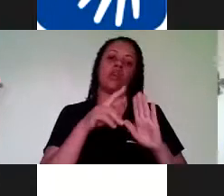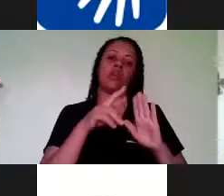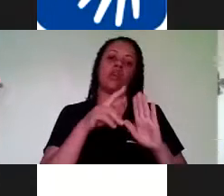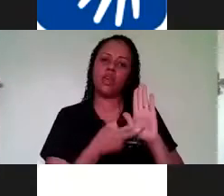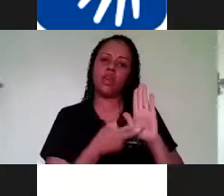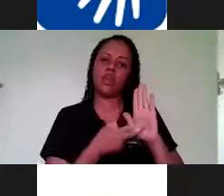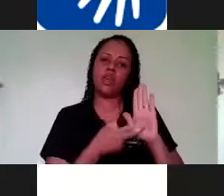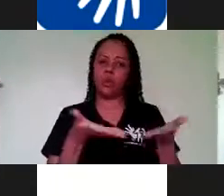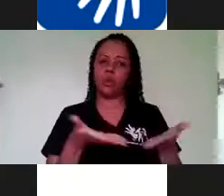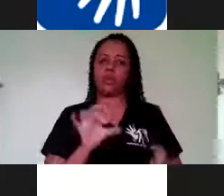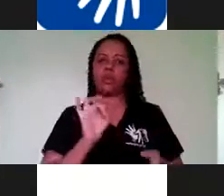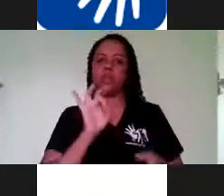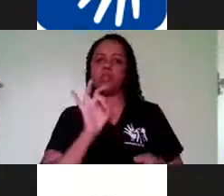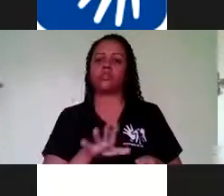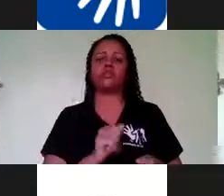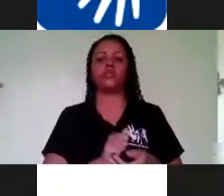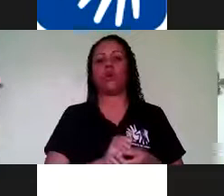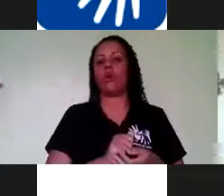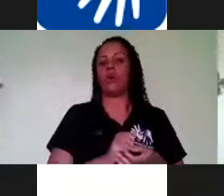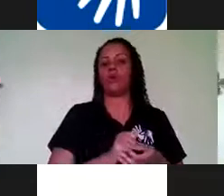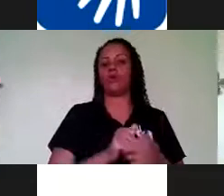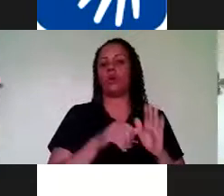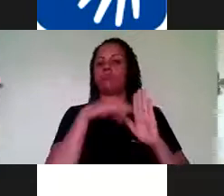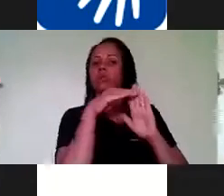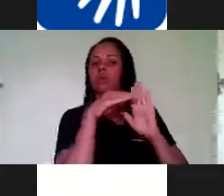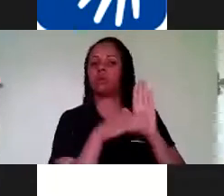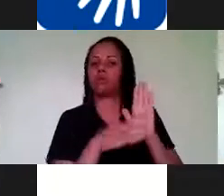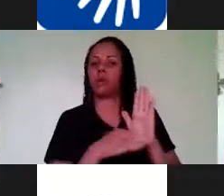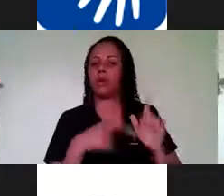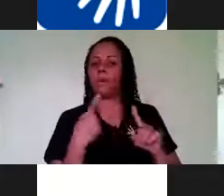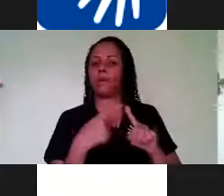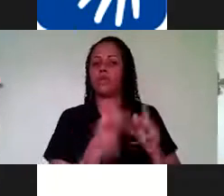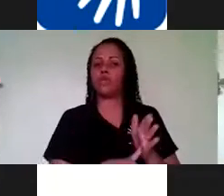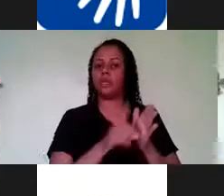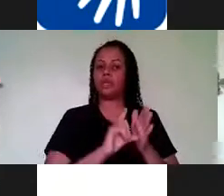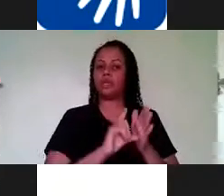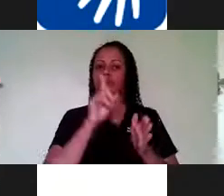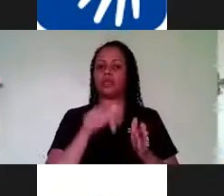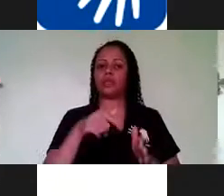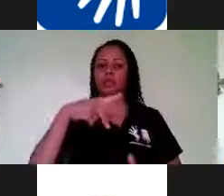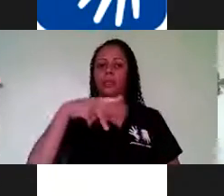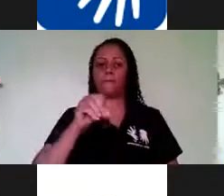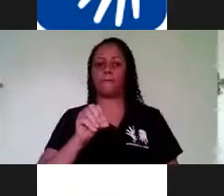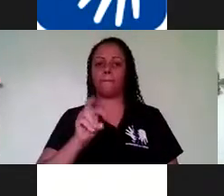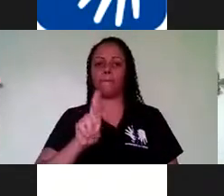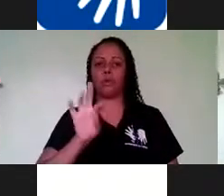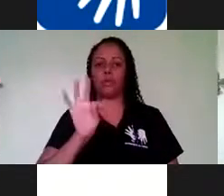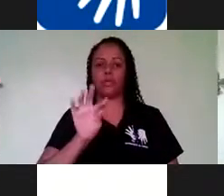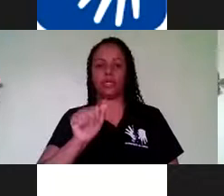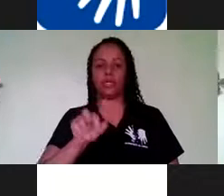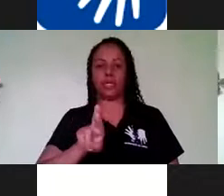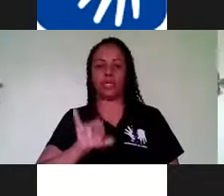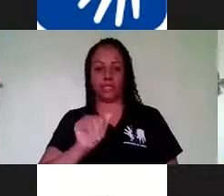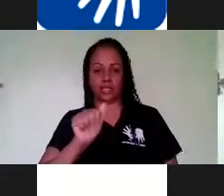uma resolução, e anteriormente era uma portaria, e a resolução é uma norma infralegal,